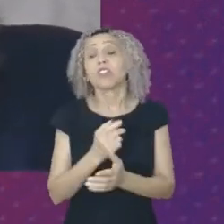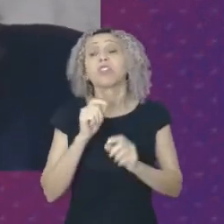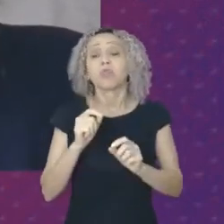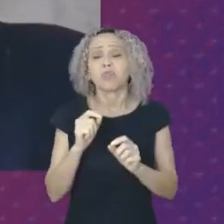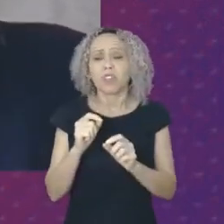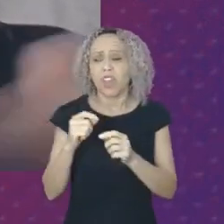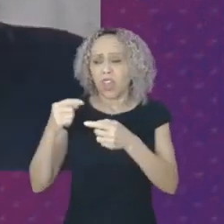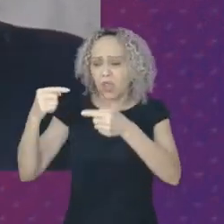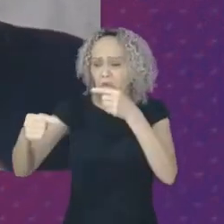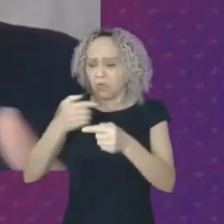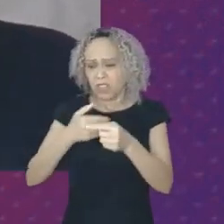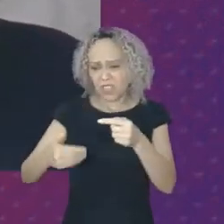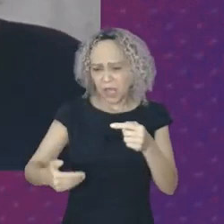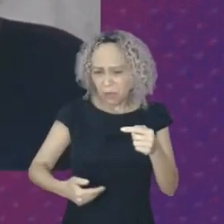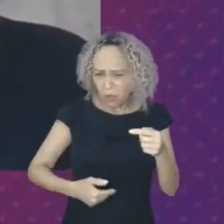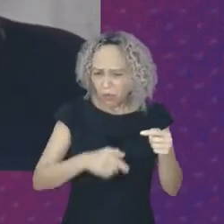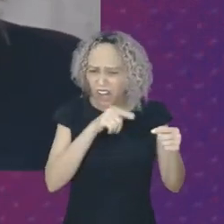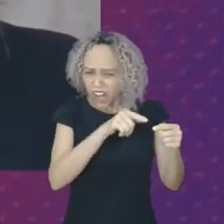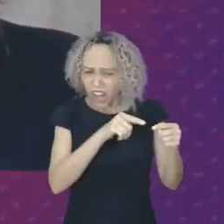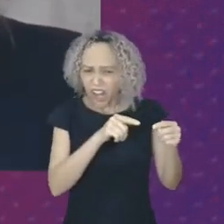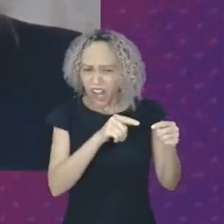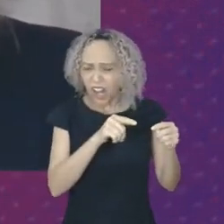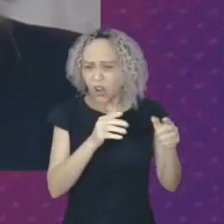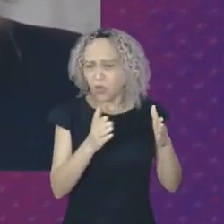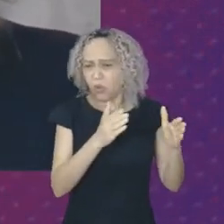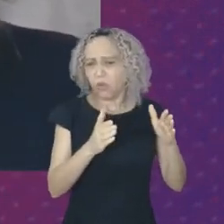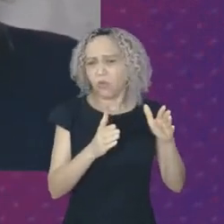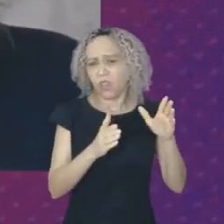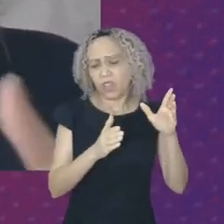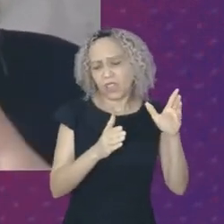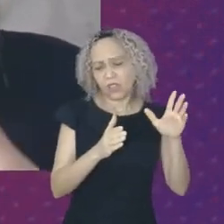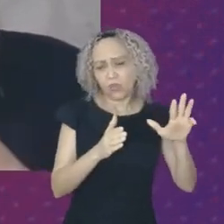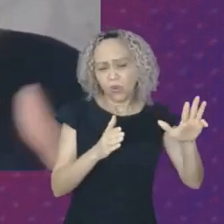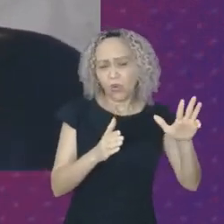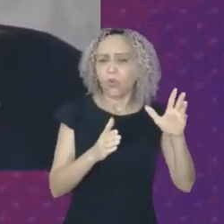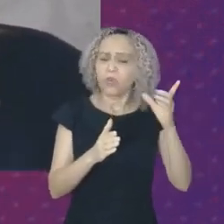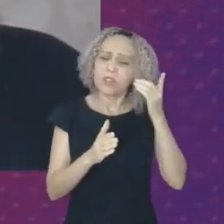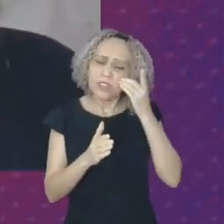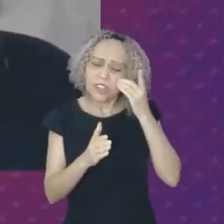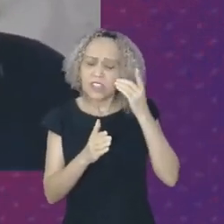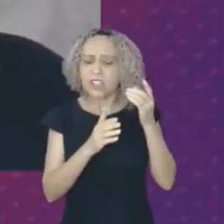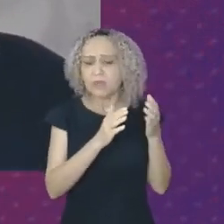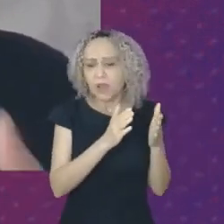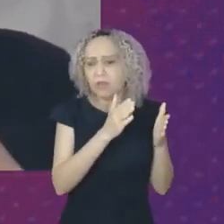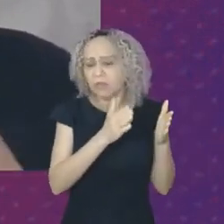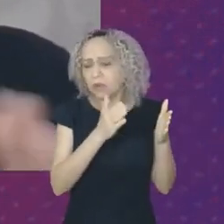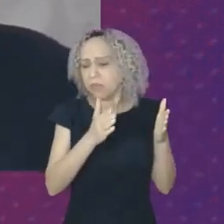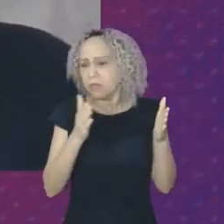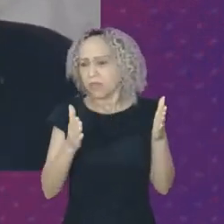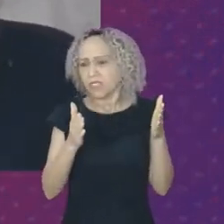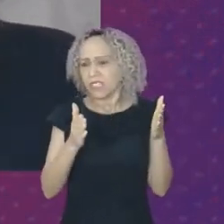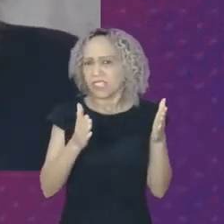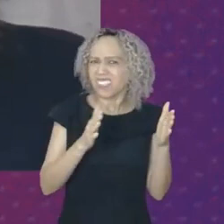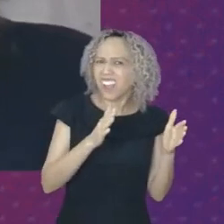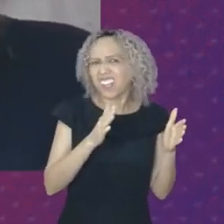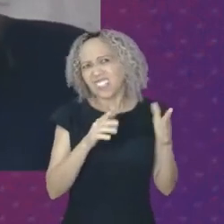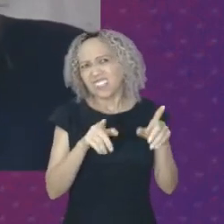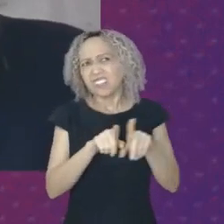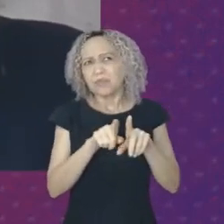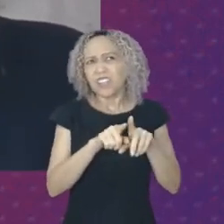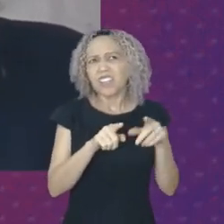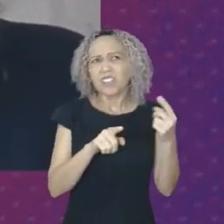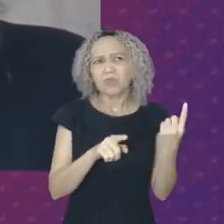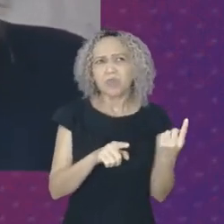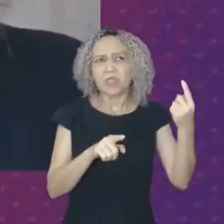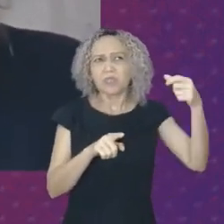políticas públicas que vinham sendo implementadas no Brasil desde os anos 80, naquele